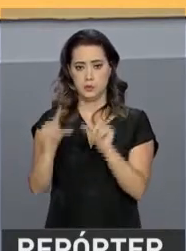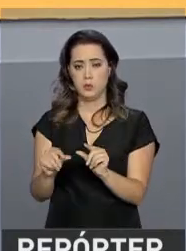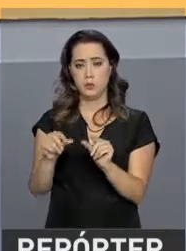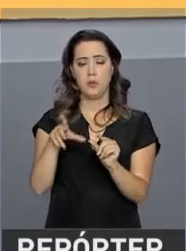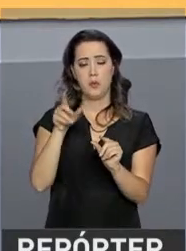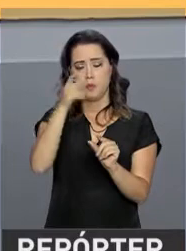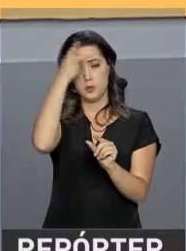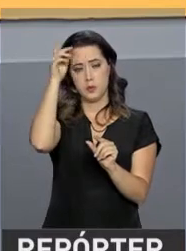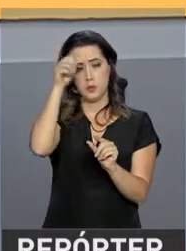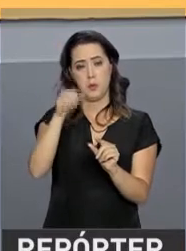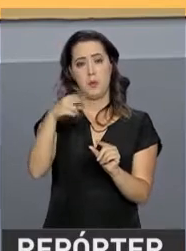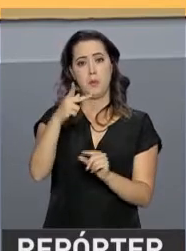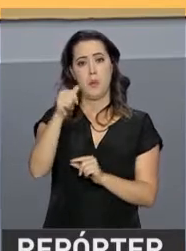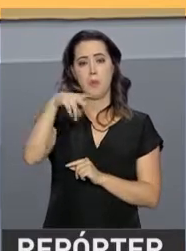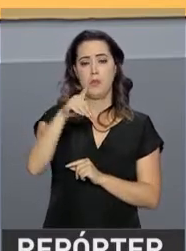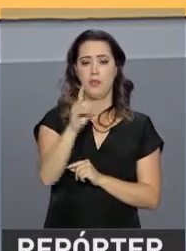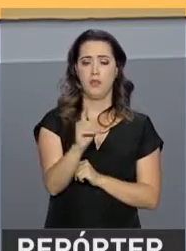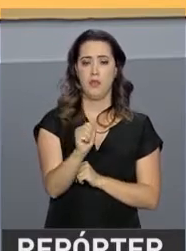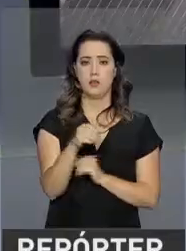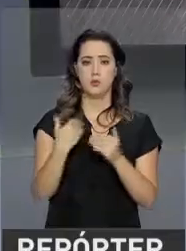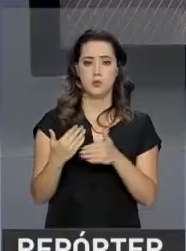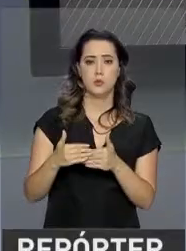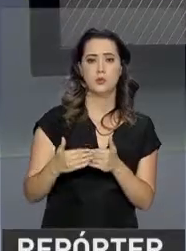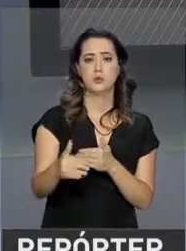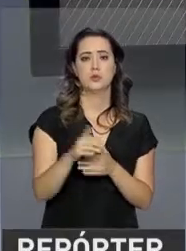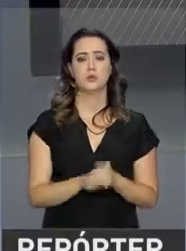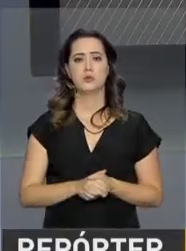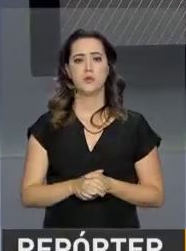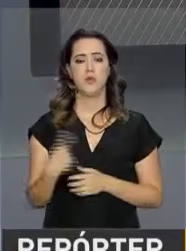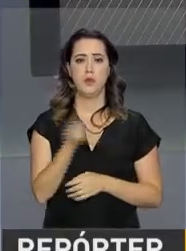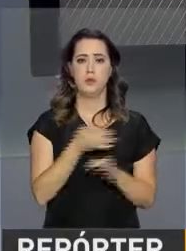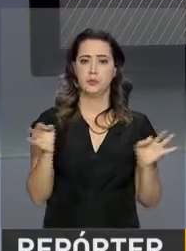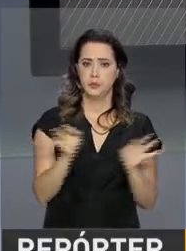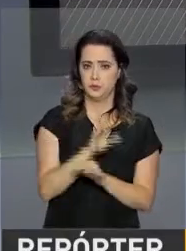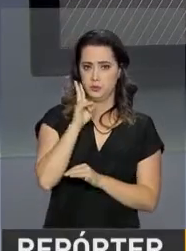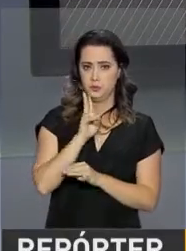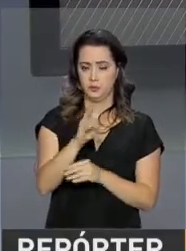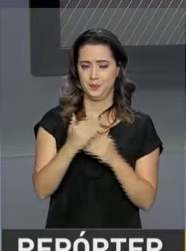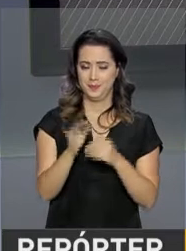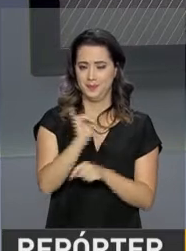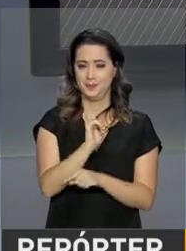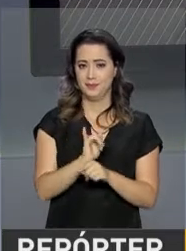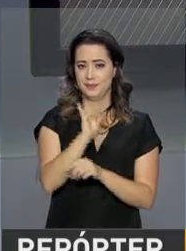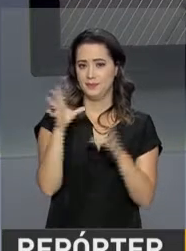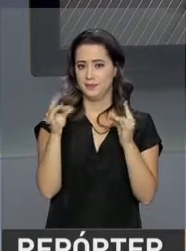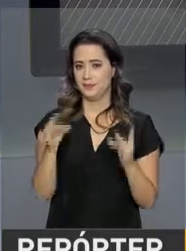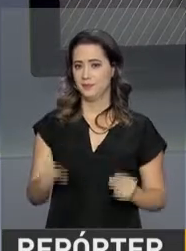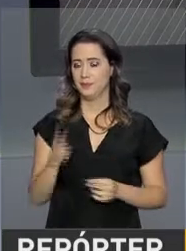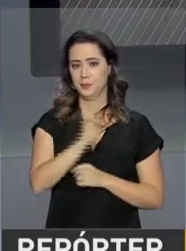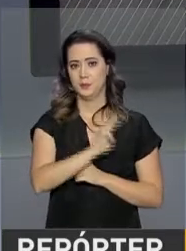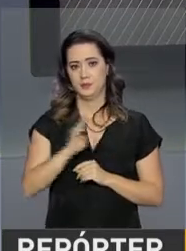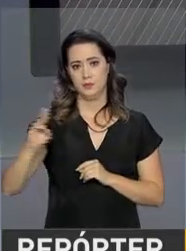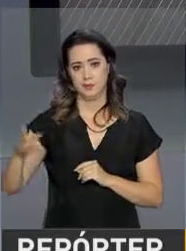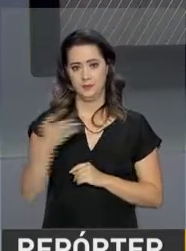é conhecida com o pnad contínua e nós ficamos por aqui você pode rever as reportagens no youtube toda a nossa programação